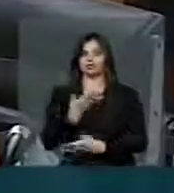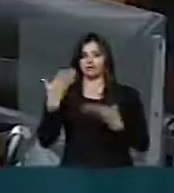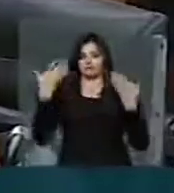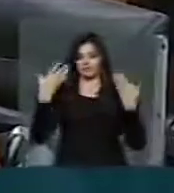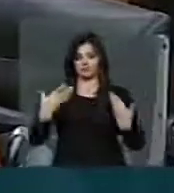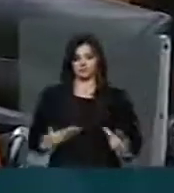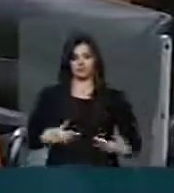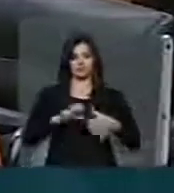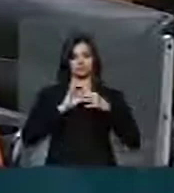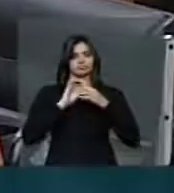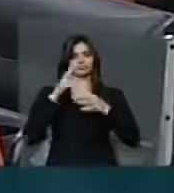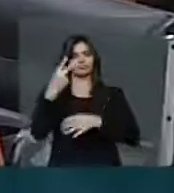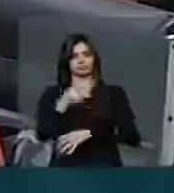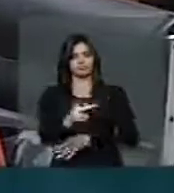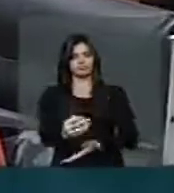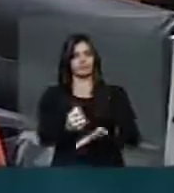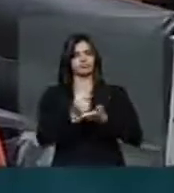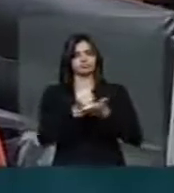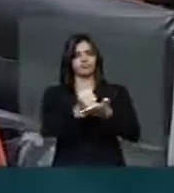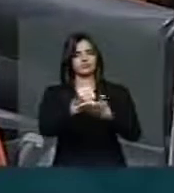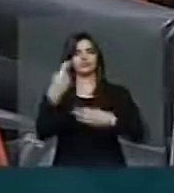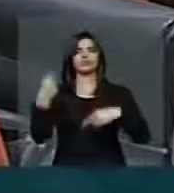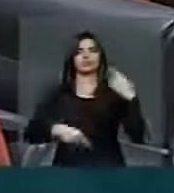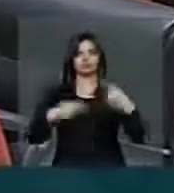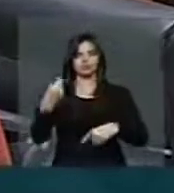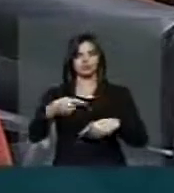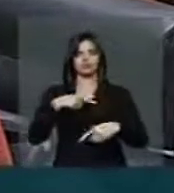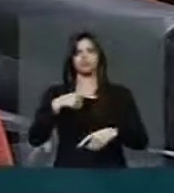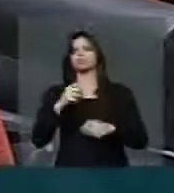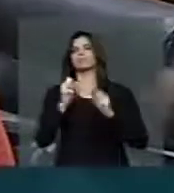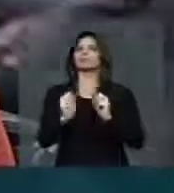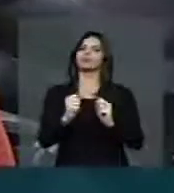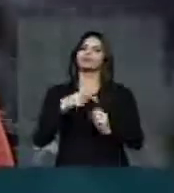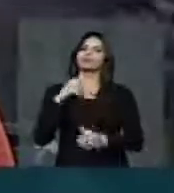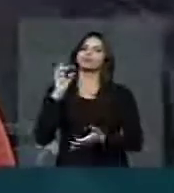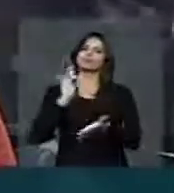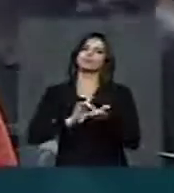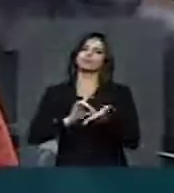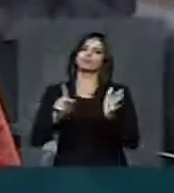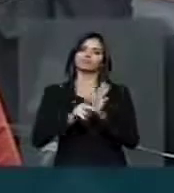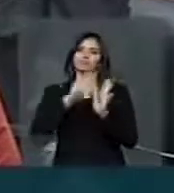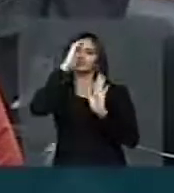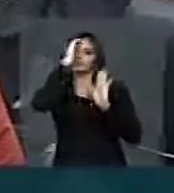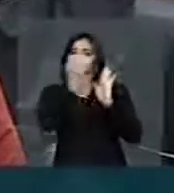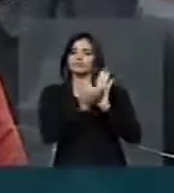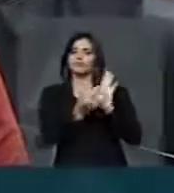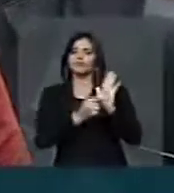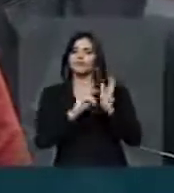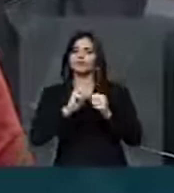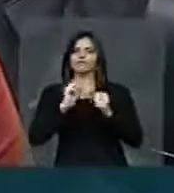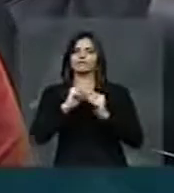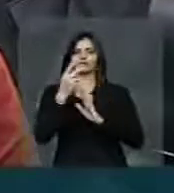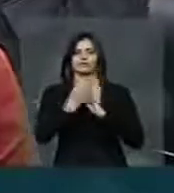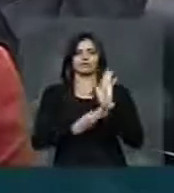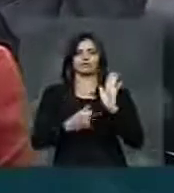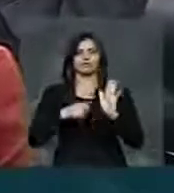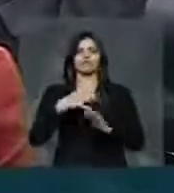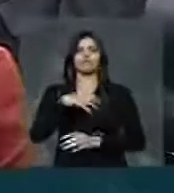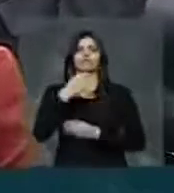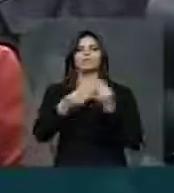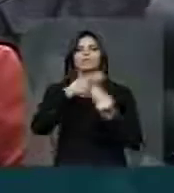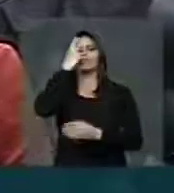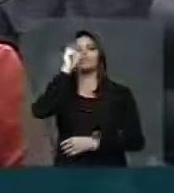sua disposição para que a gente discuta, para que se possa realmente executar esse projeto de uma forma que